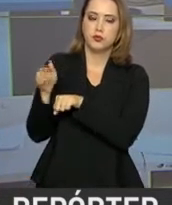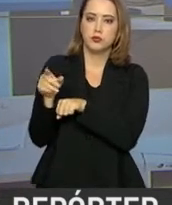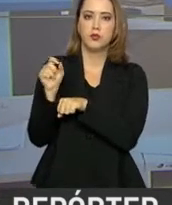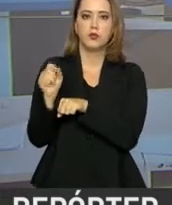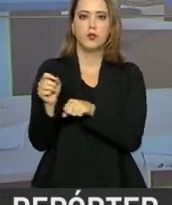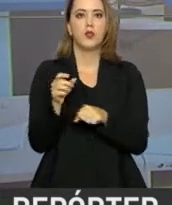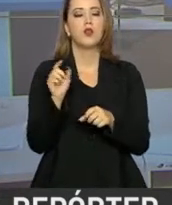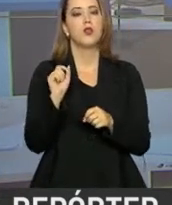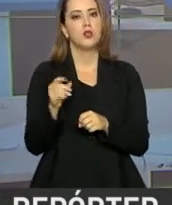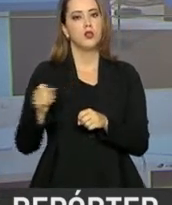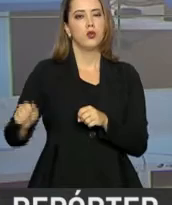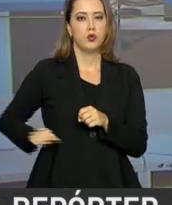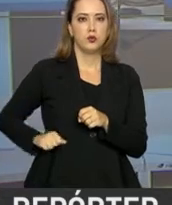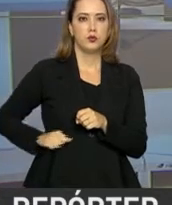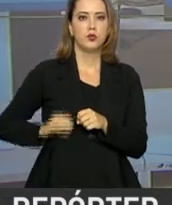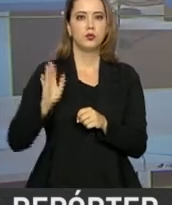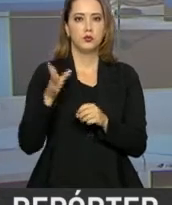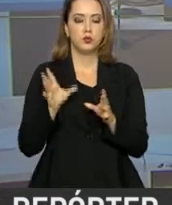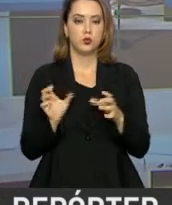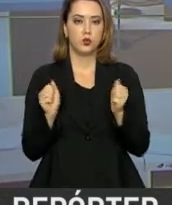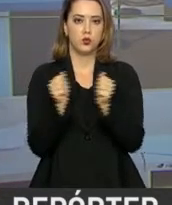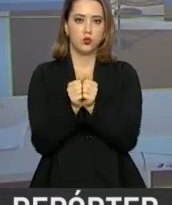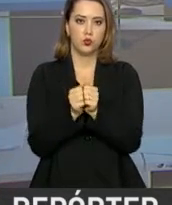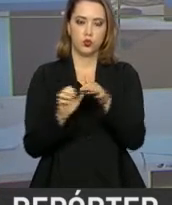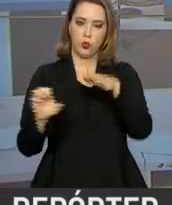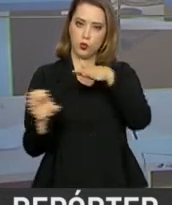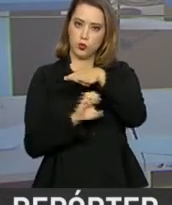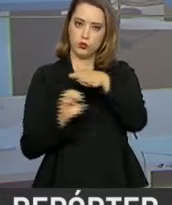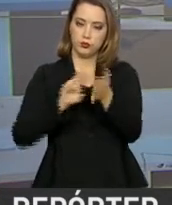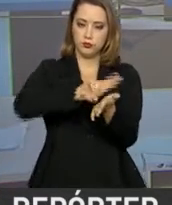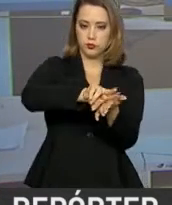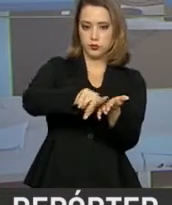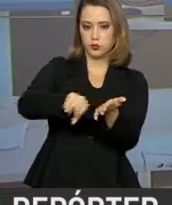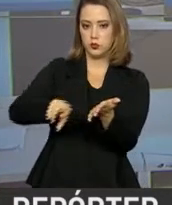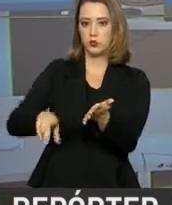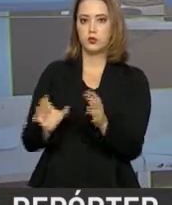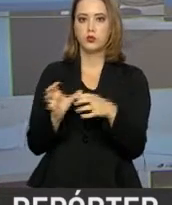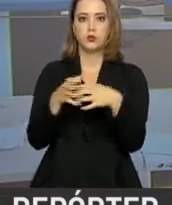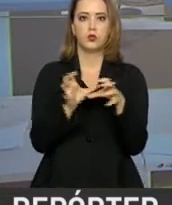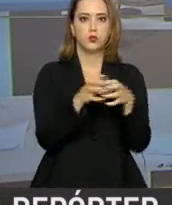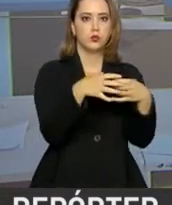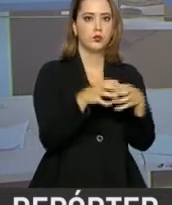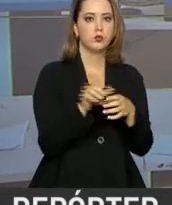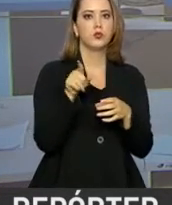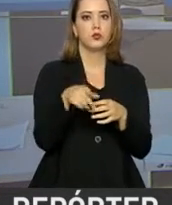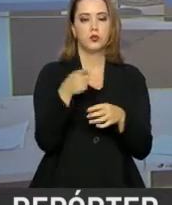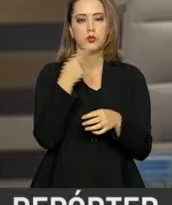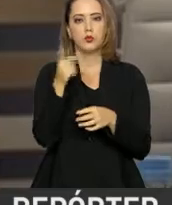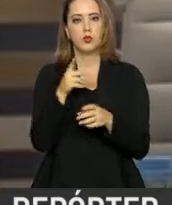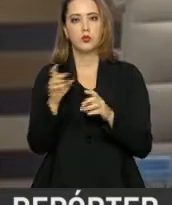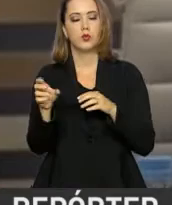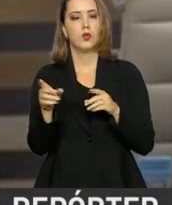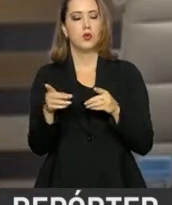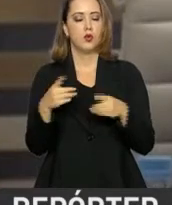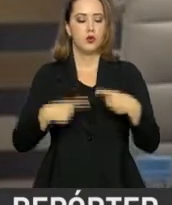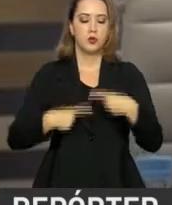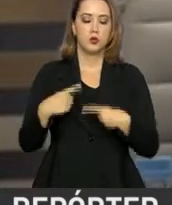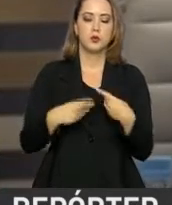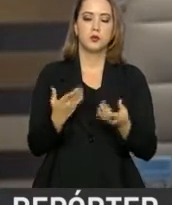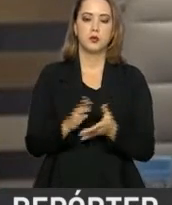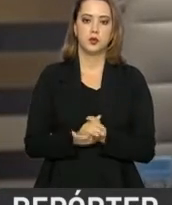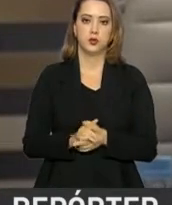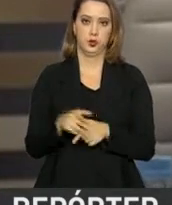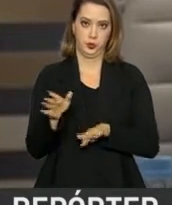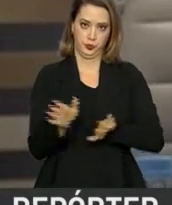setores da indústria brasileira e falou sobre a política e planos de comércio exterior esse trabalho de